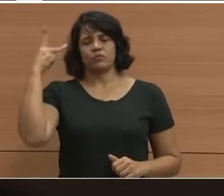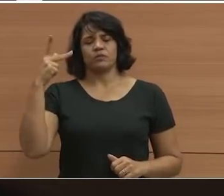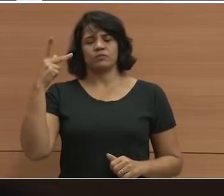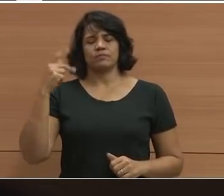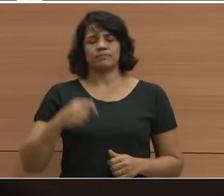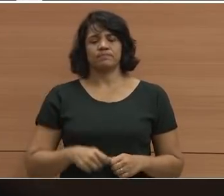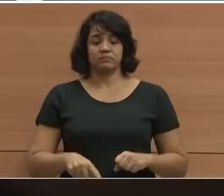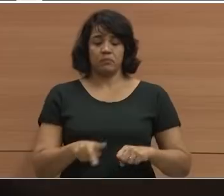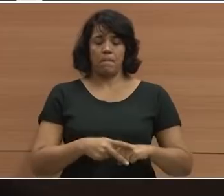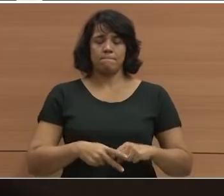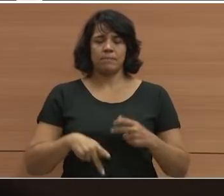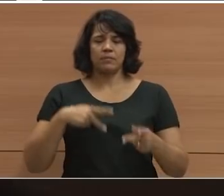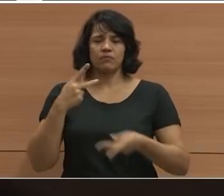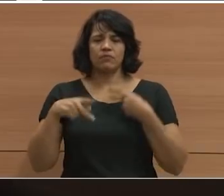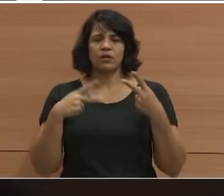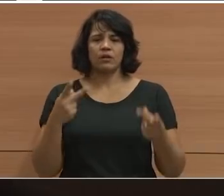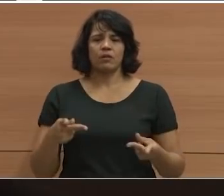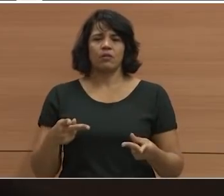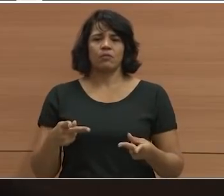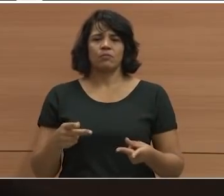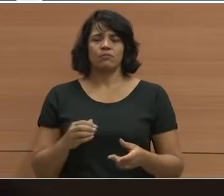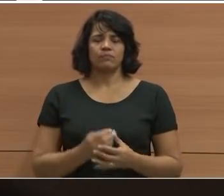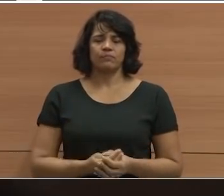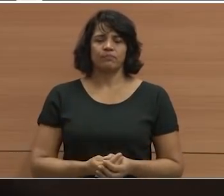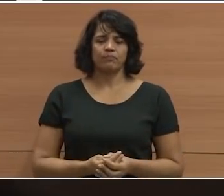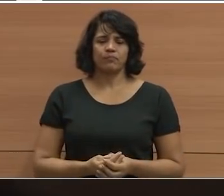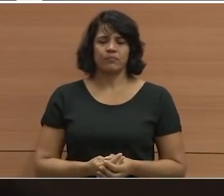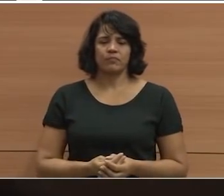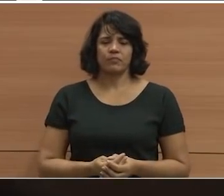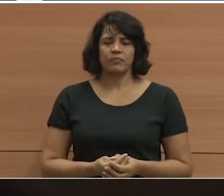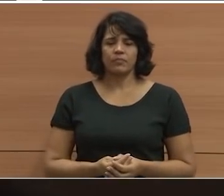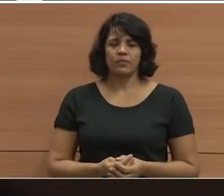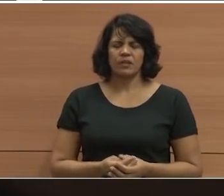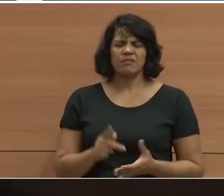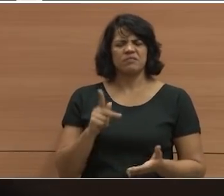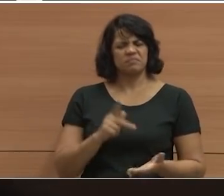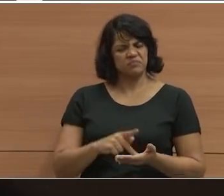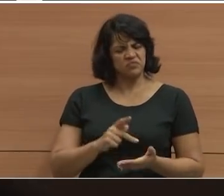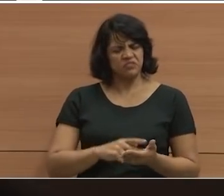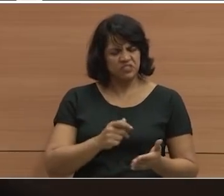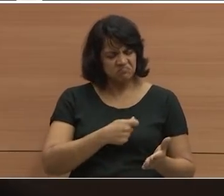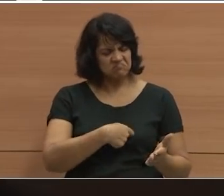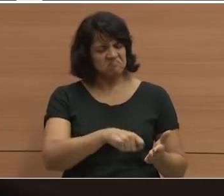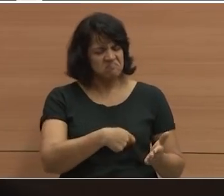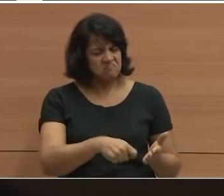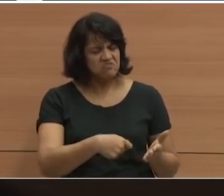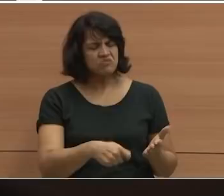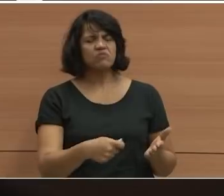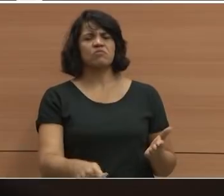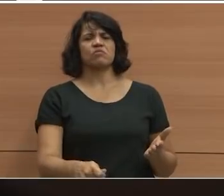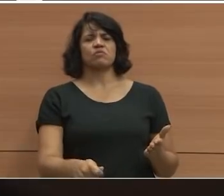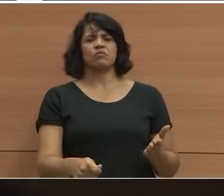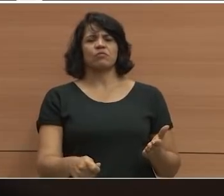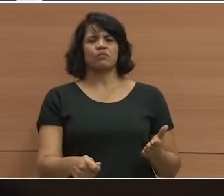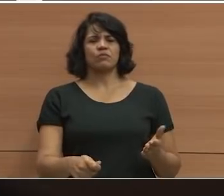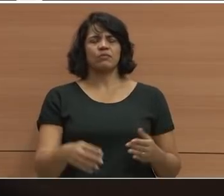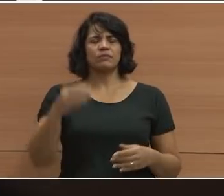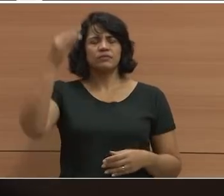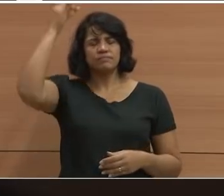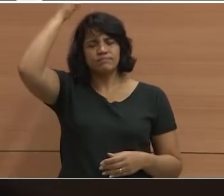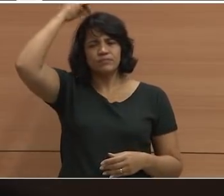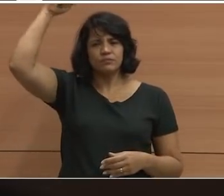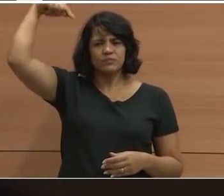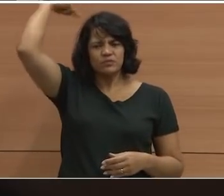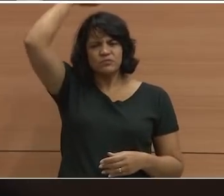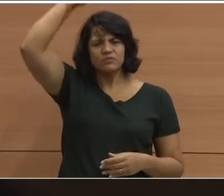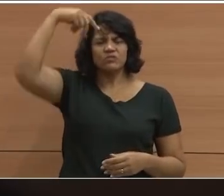se cumprisse a escritura que o Espírito Santo proferiu anteriormente por boca de Davi acerca de Judas,